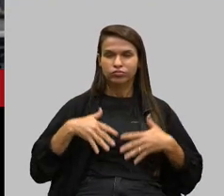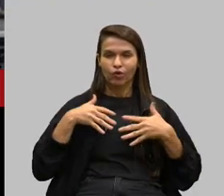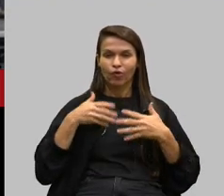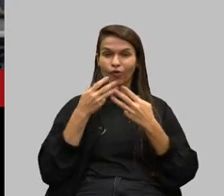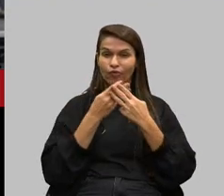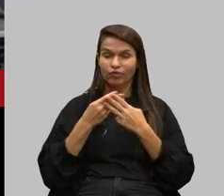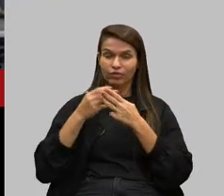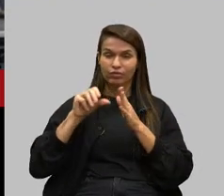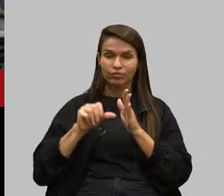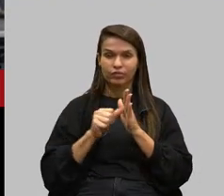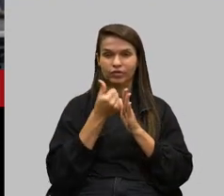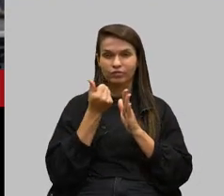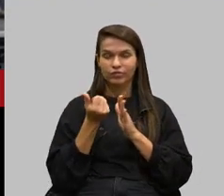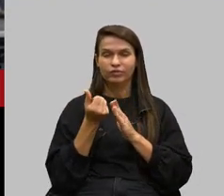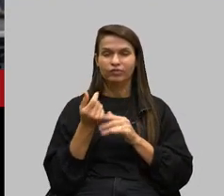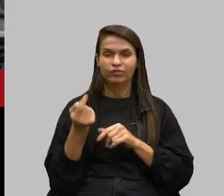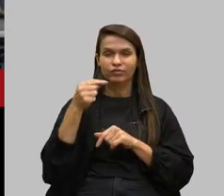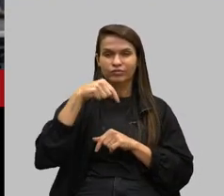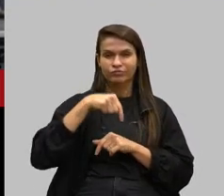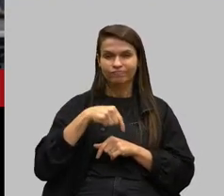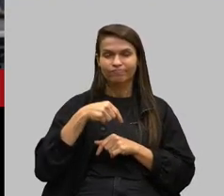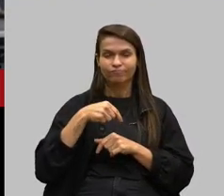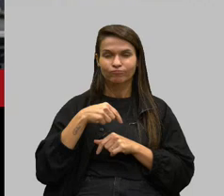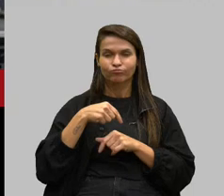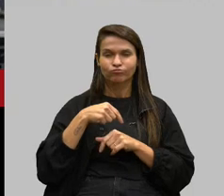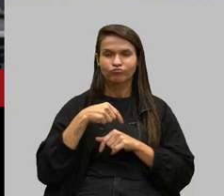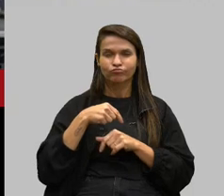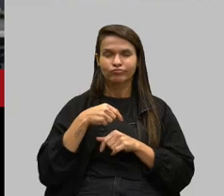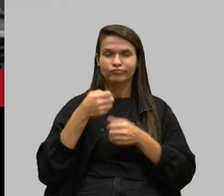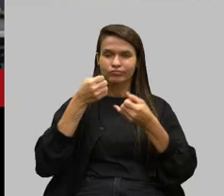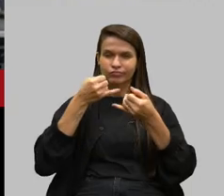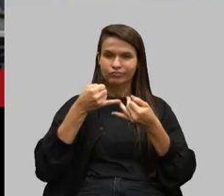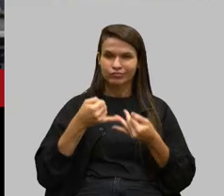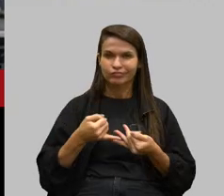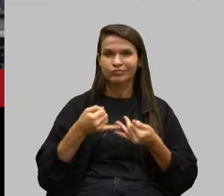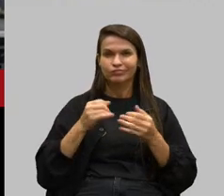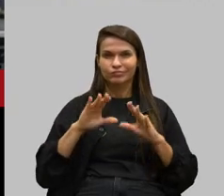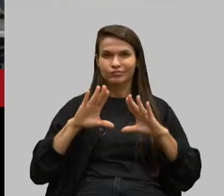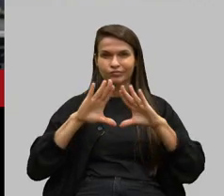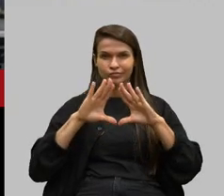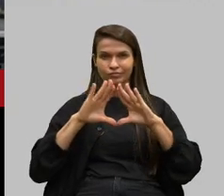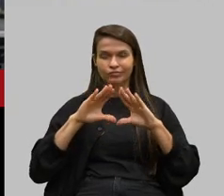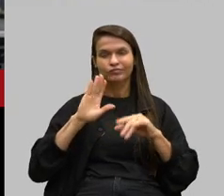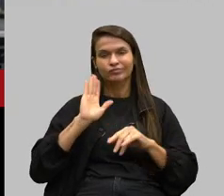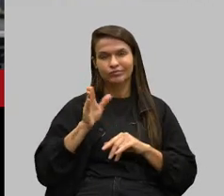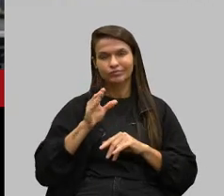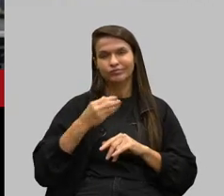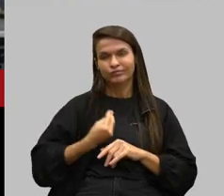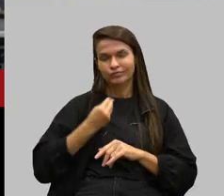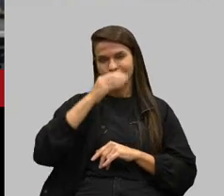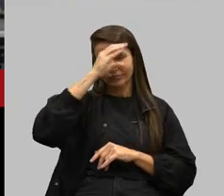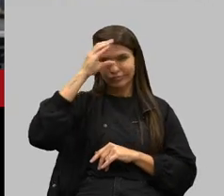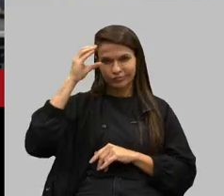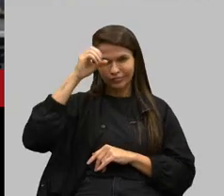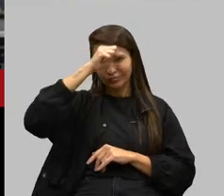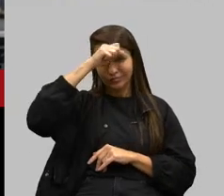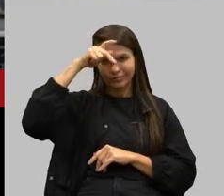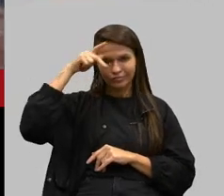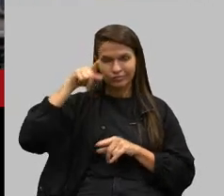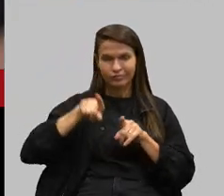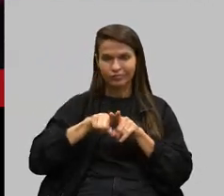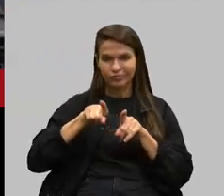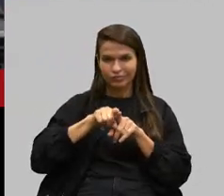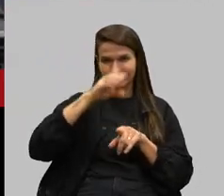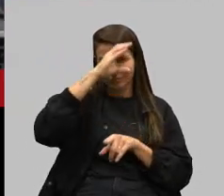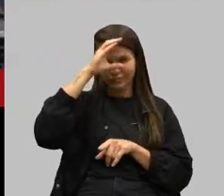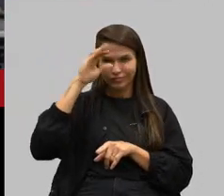primeira vez que eu venho expor é algo na Assembleia Legislativa eu que passei pela câmara municipal pela câmara federal ainda